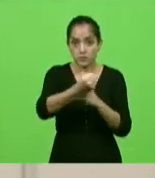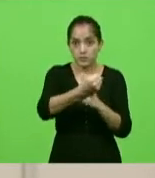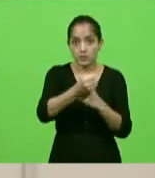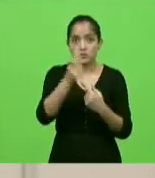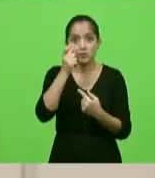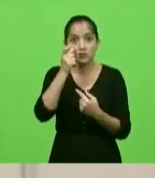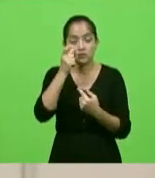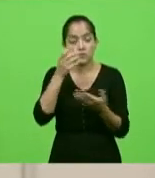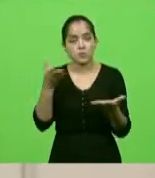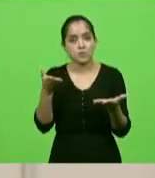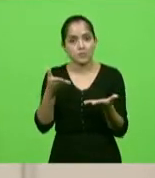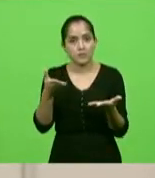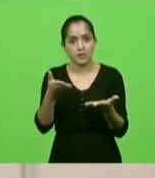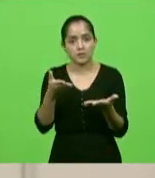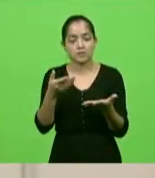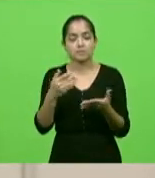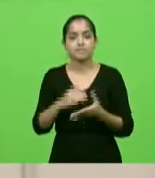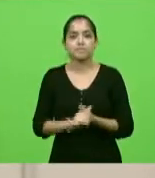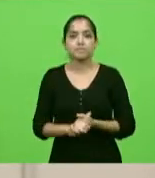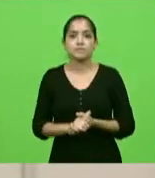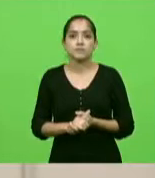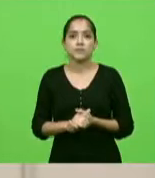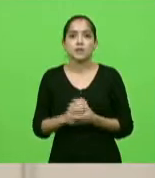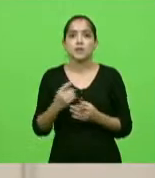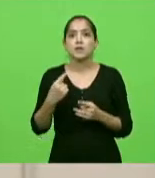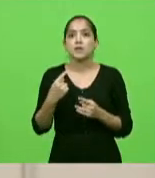nos acompanha, porque